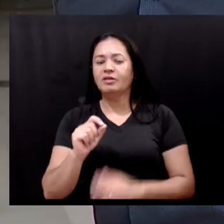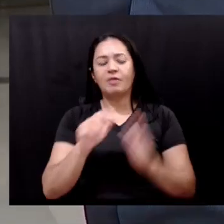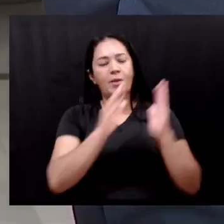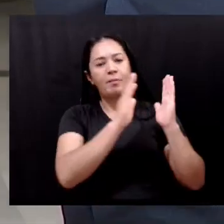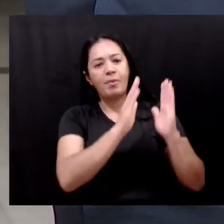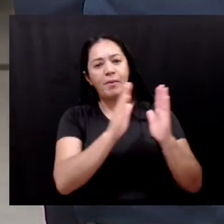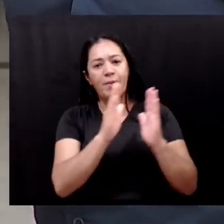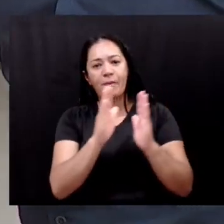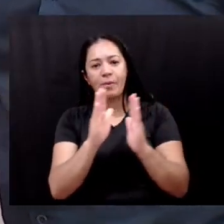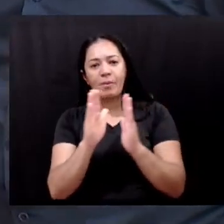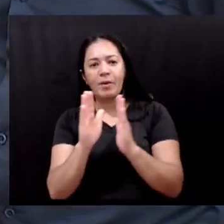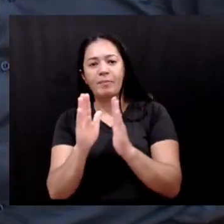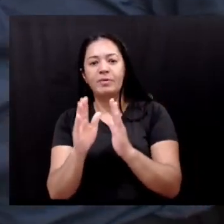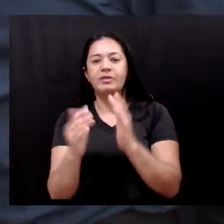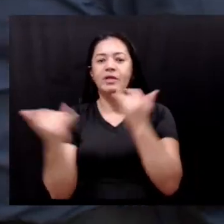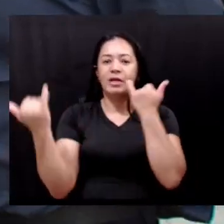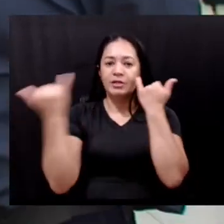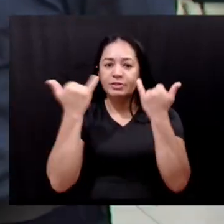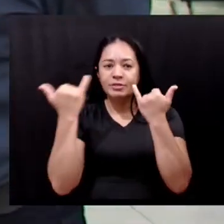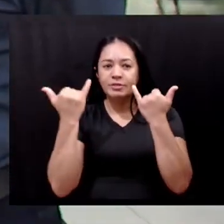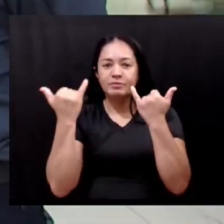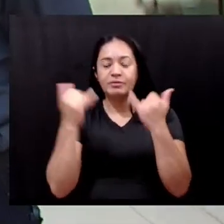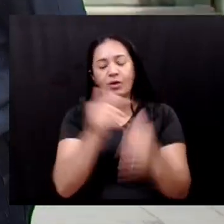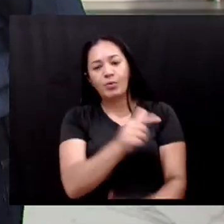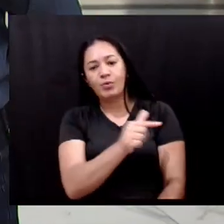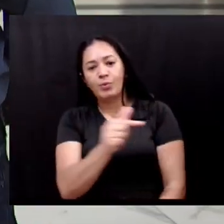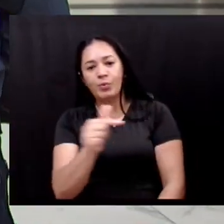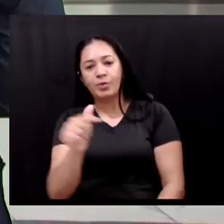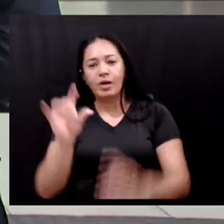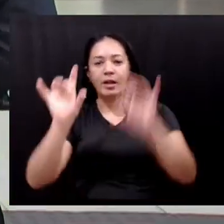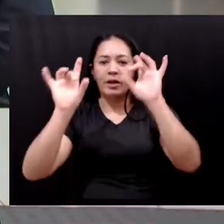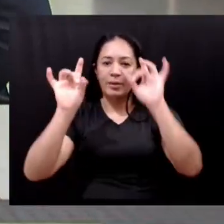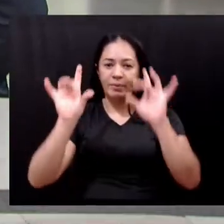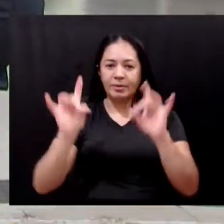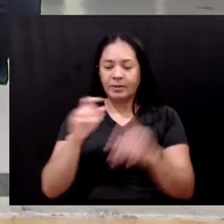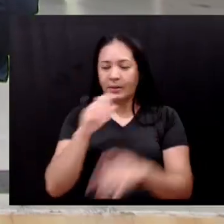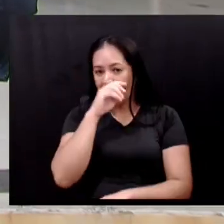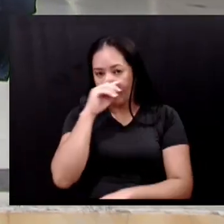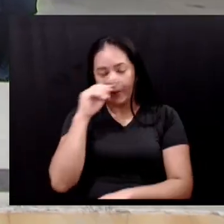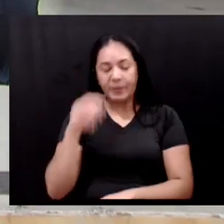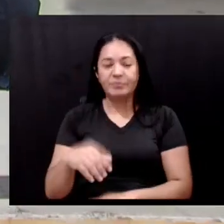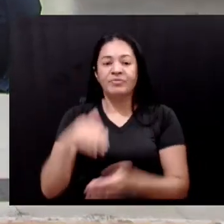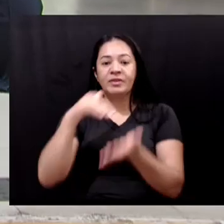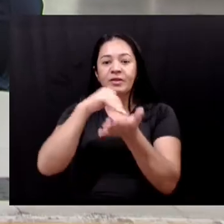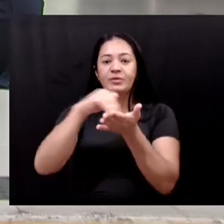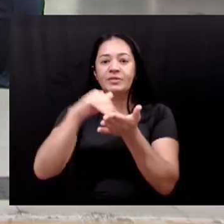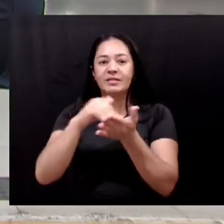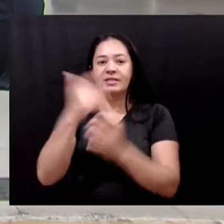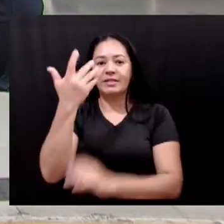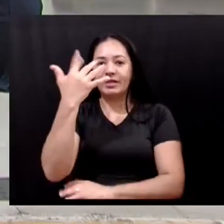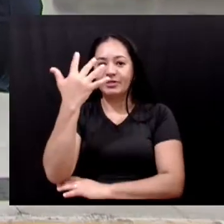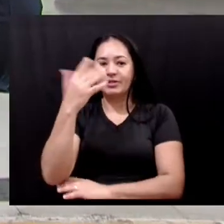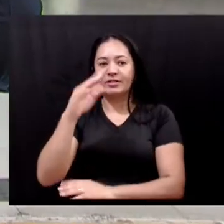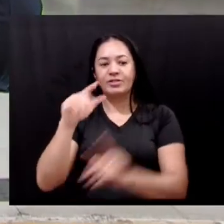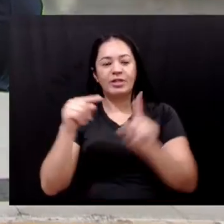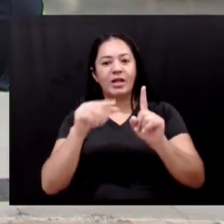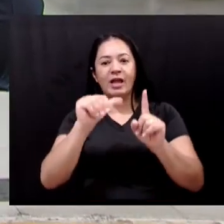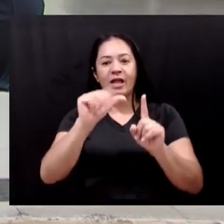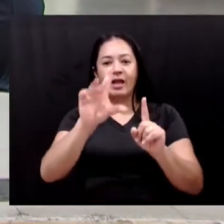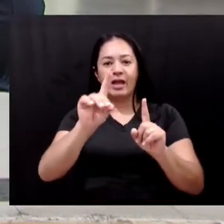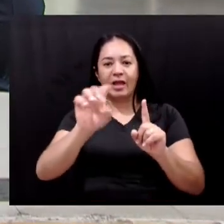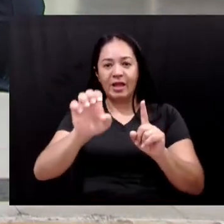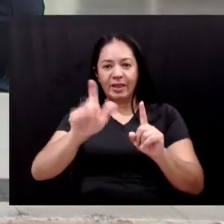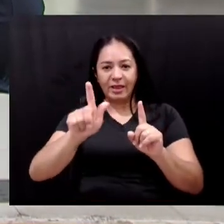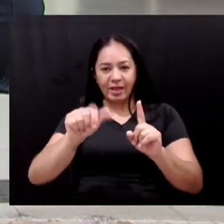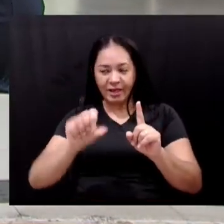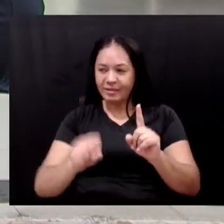dados dessa semana especial aqui é o secretário do Clima, Adegas. Boa tarde, obrigada por nos receber aqui. A gente viu que